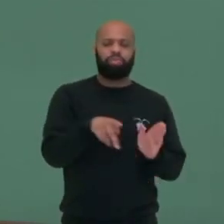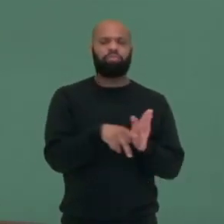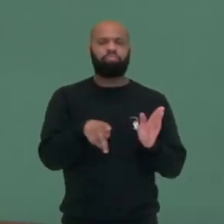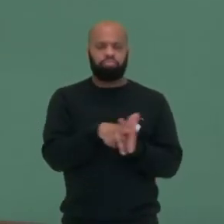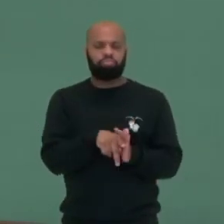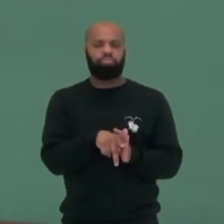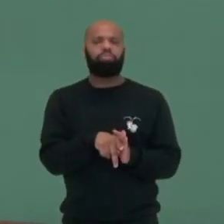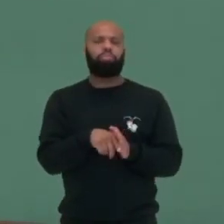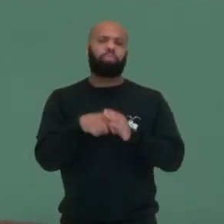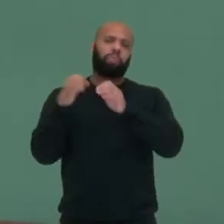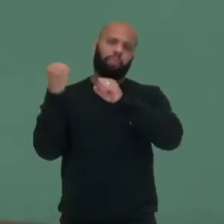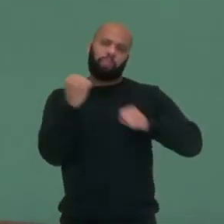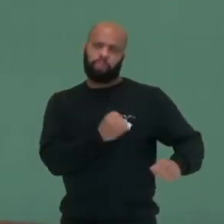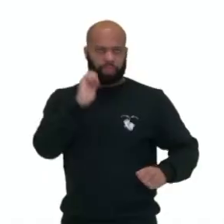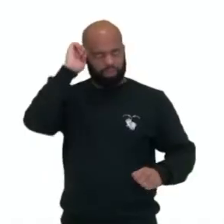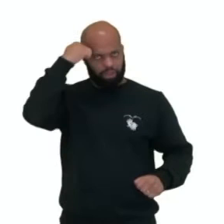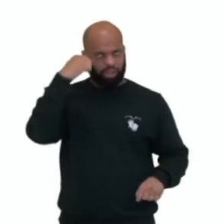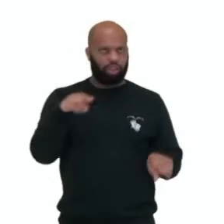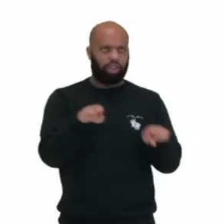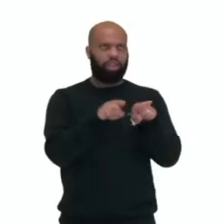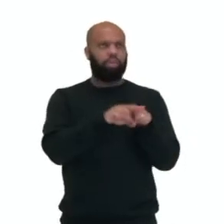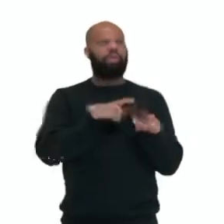ainda o direito com base na